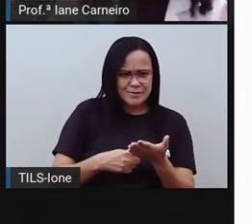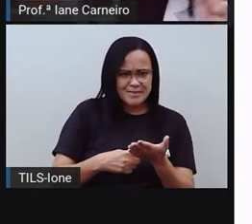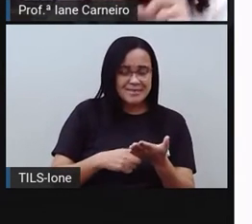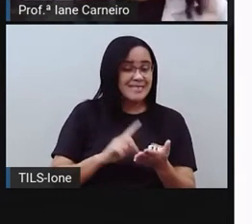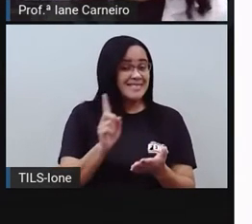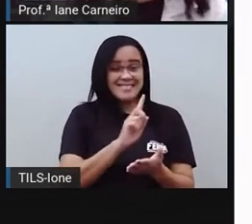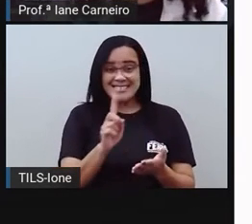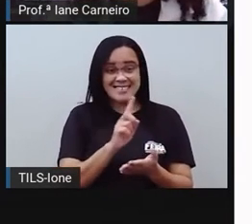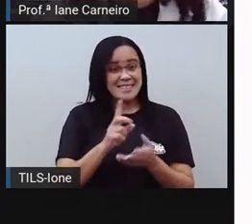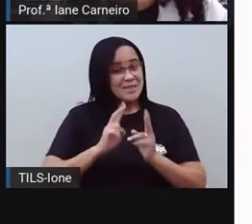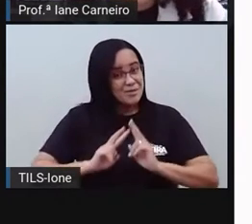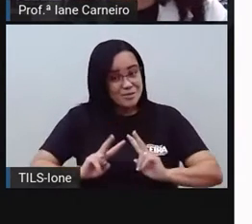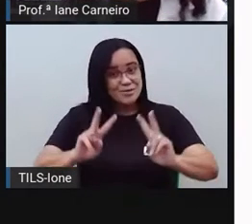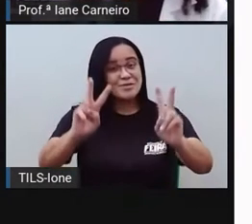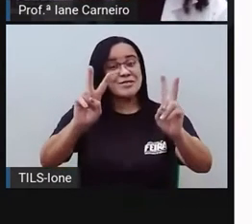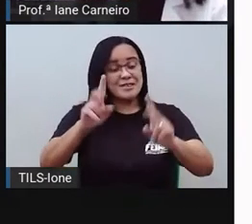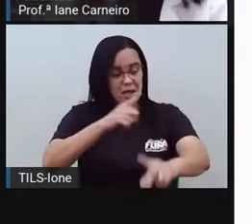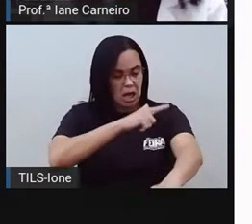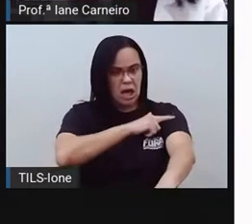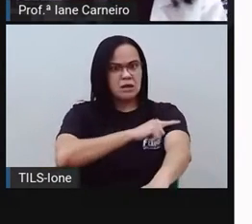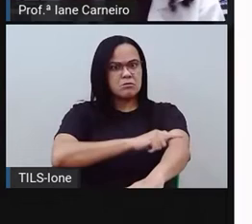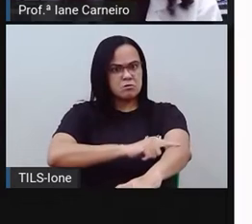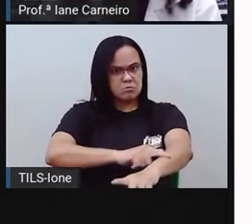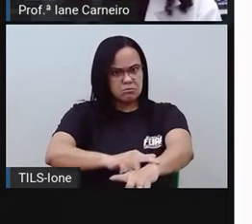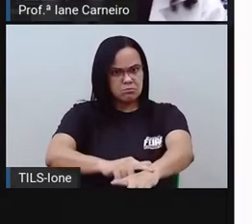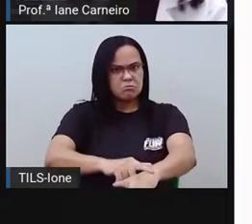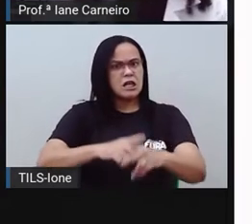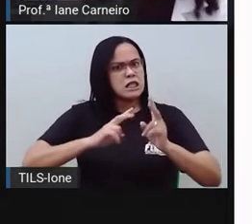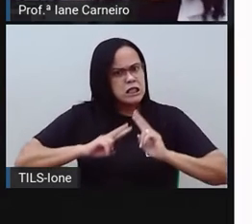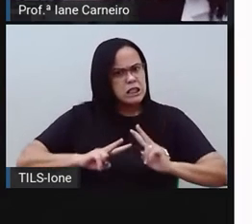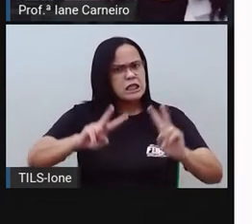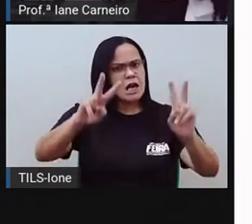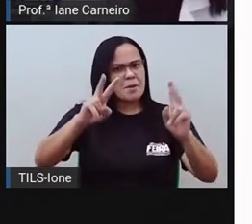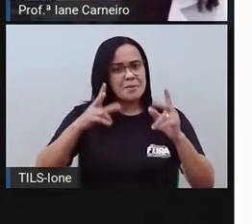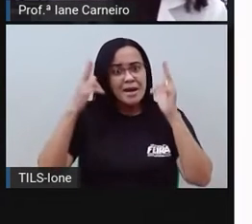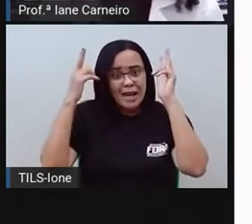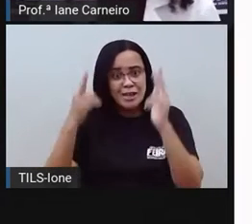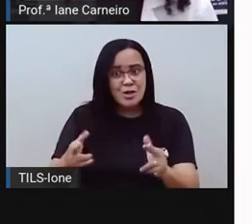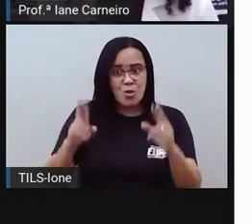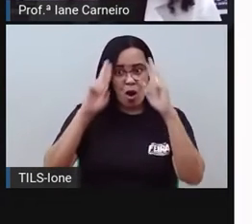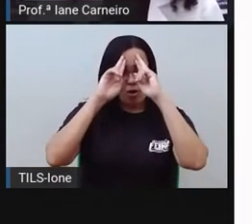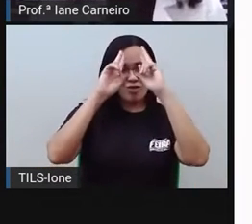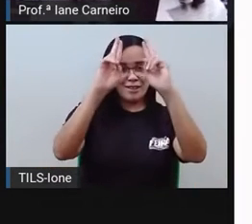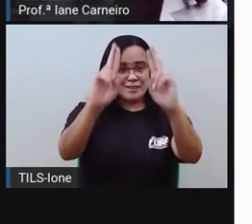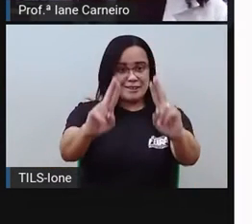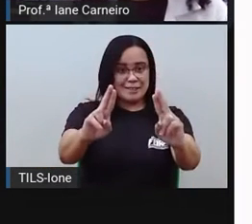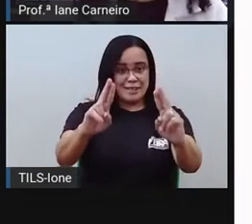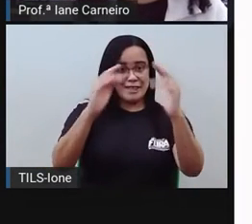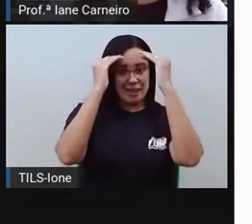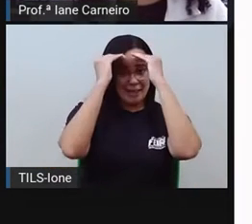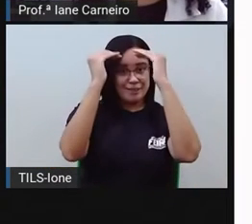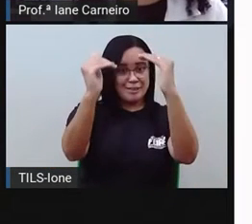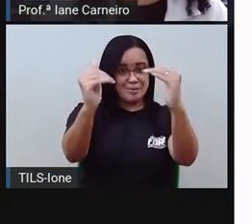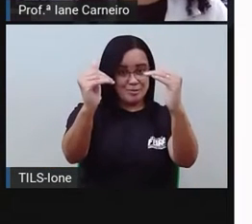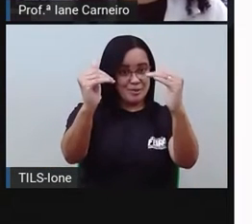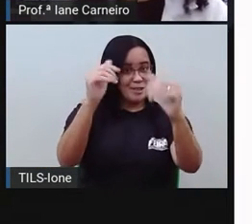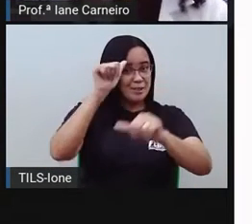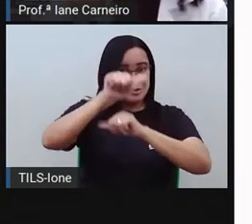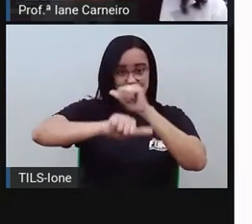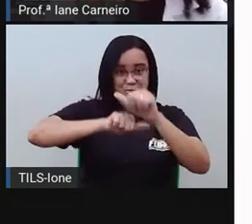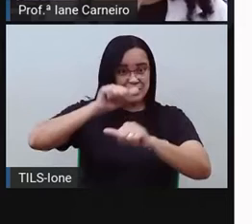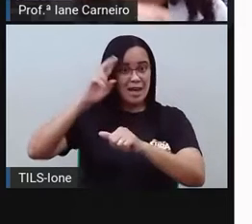que não pode mudar, não. Tem que ter o respeito todo dia, né? Outra regra que a gente não pode